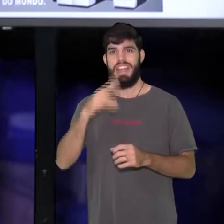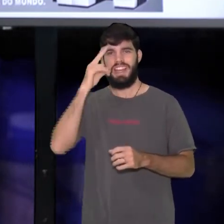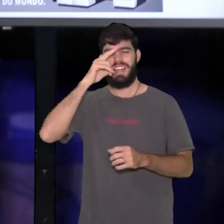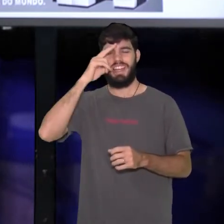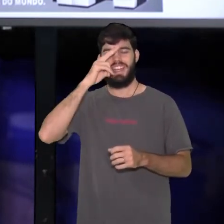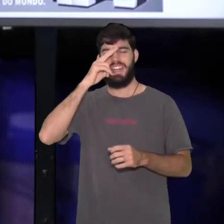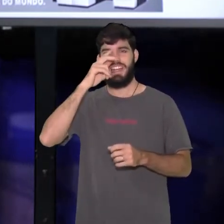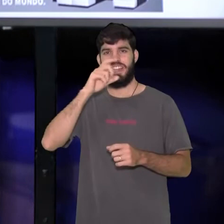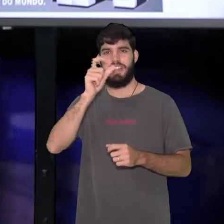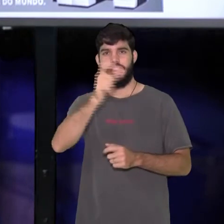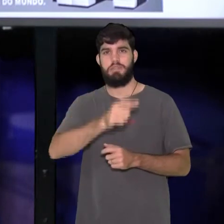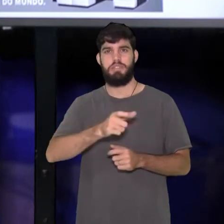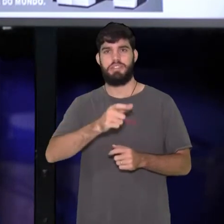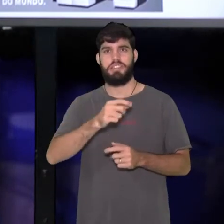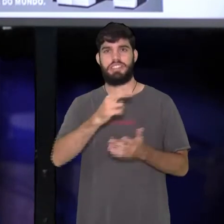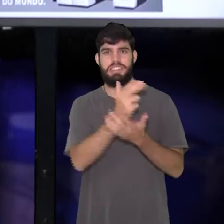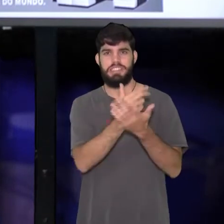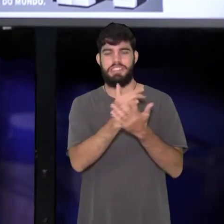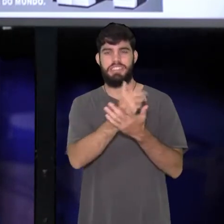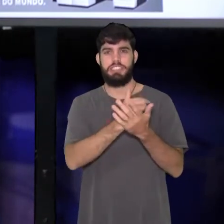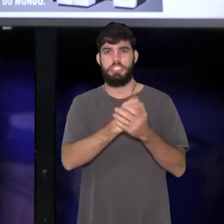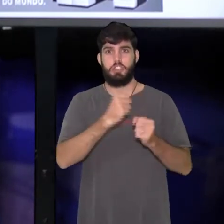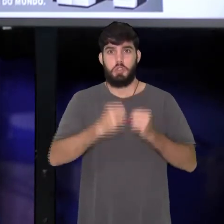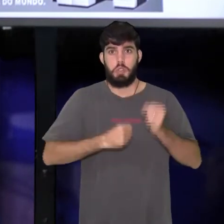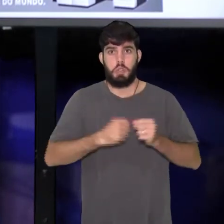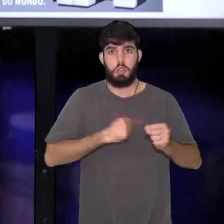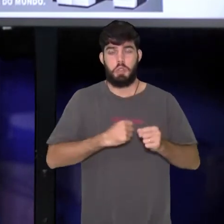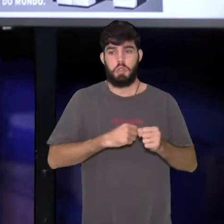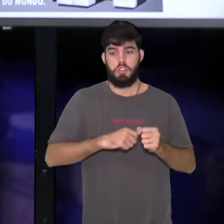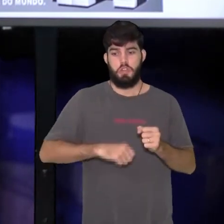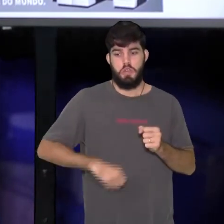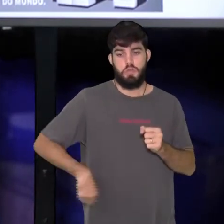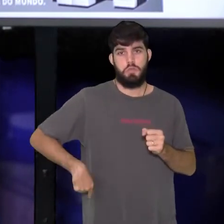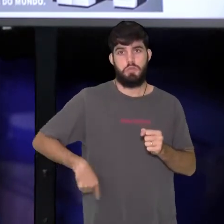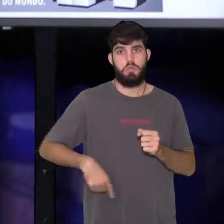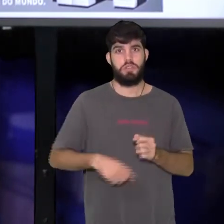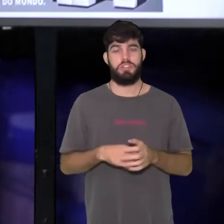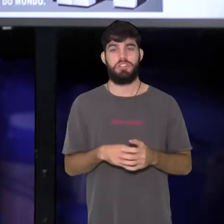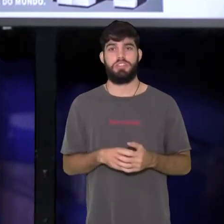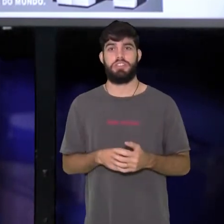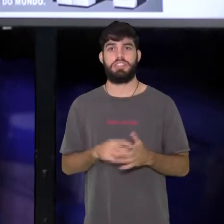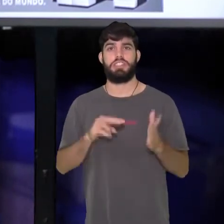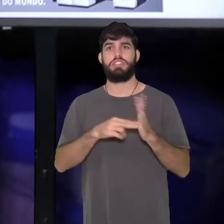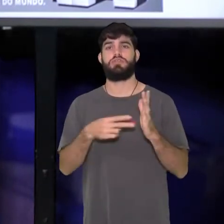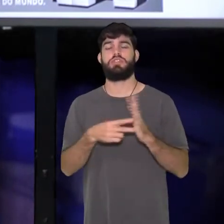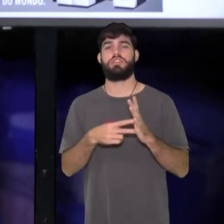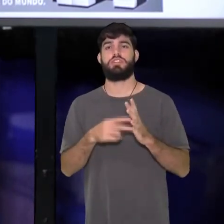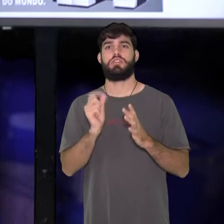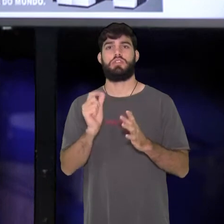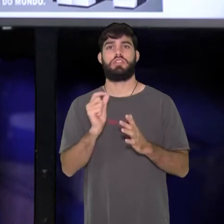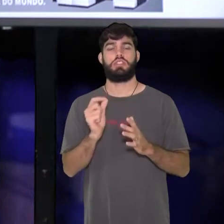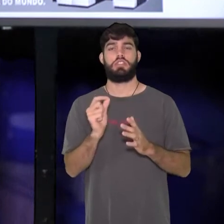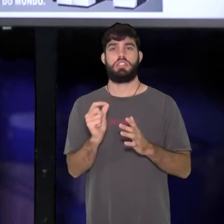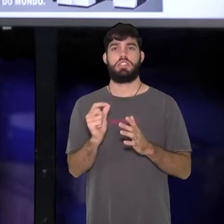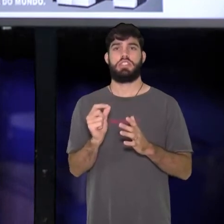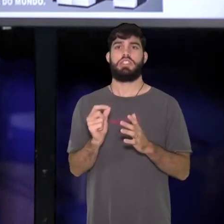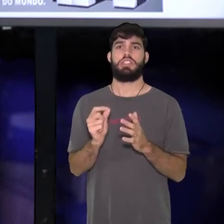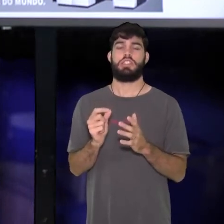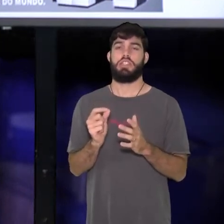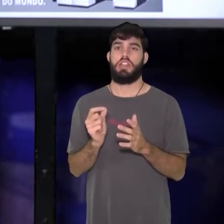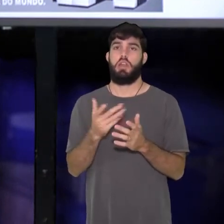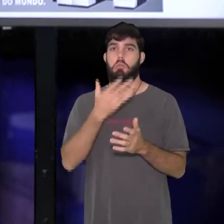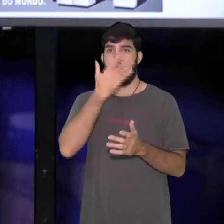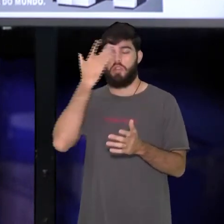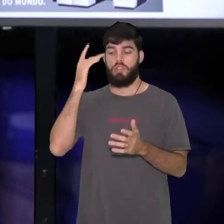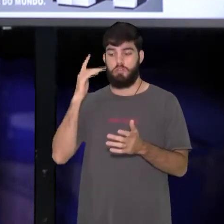tão rápido que só fica a poeira para trás. Então esse elemento aqui, essa poeirinha que fica, esses dois sinais representando que alguém